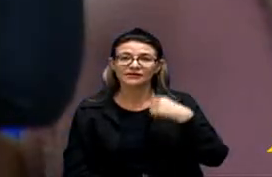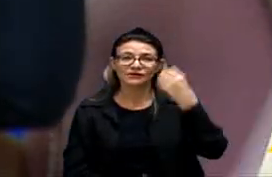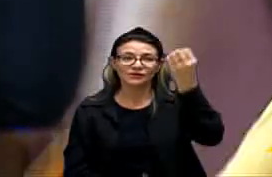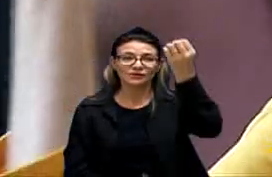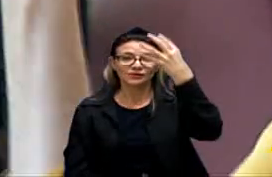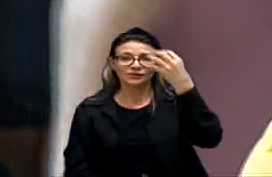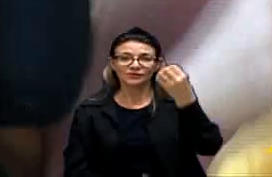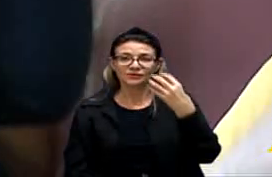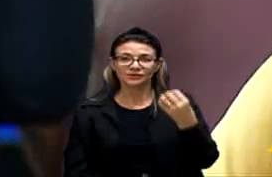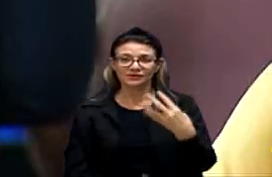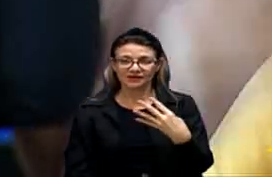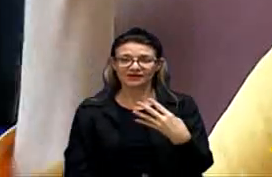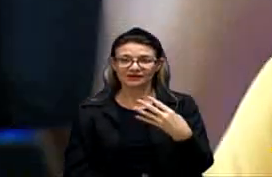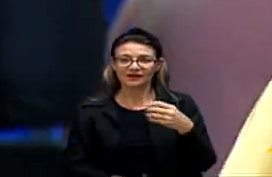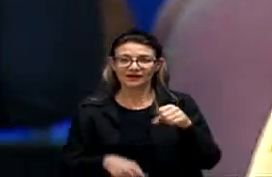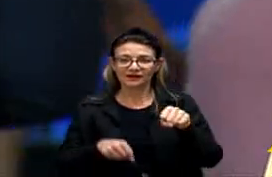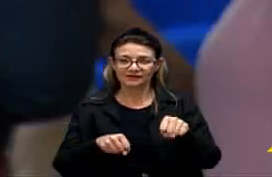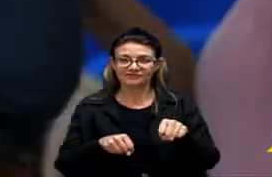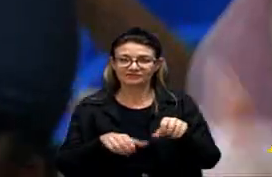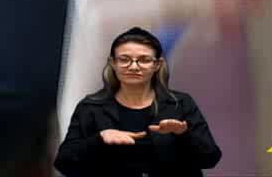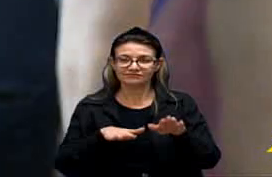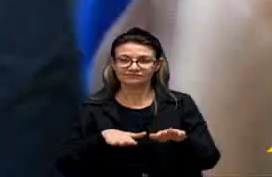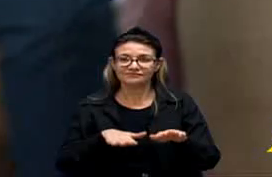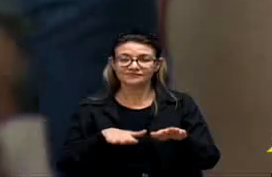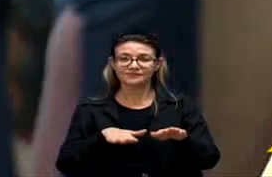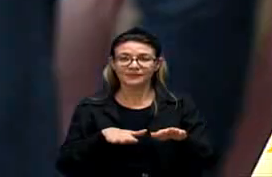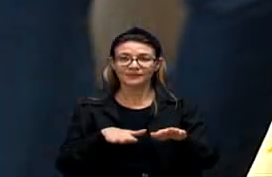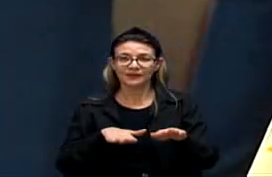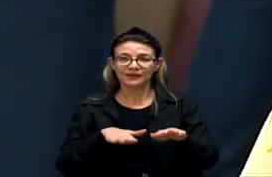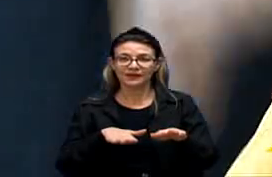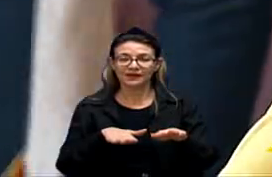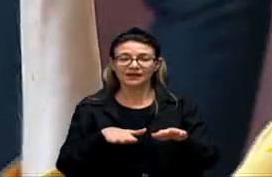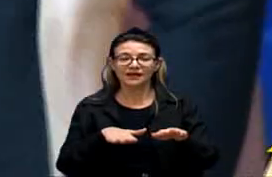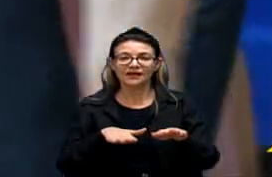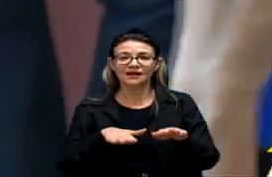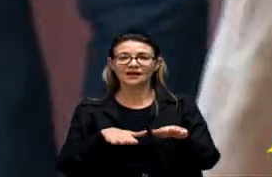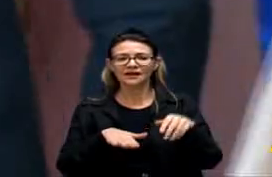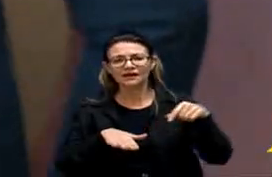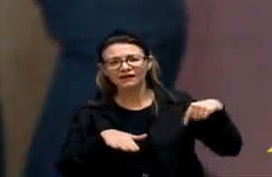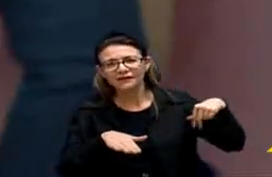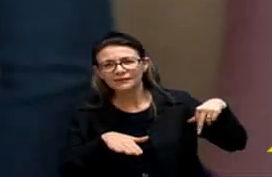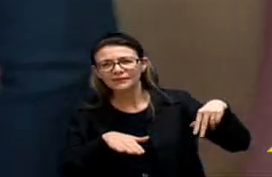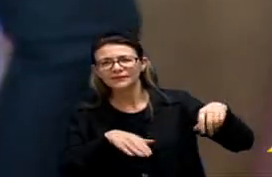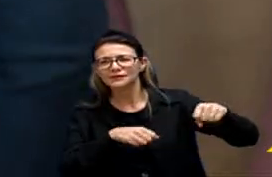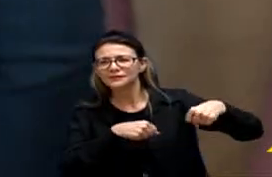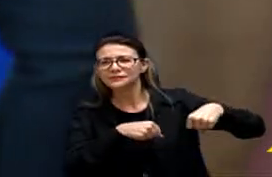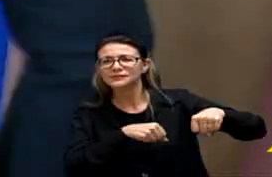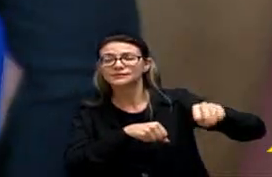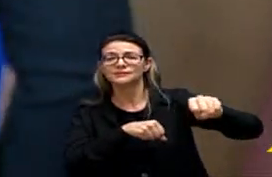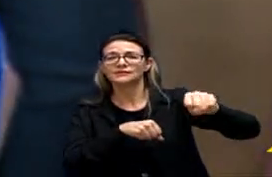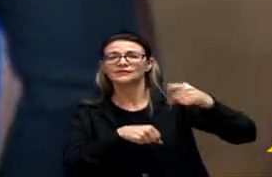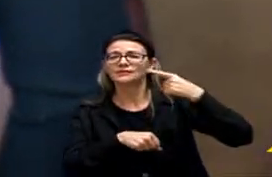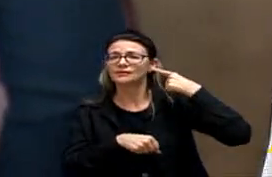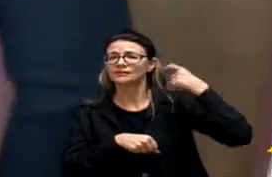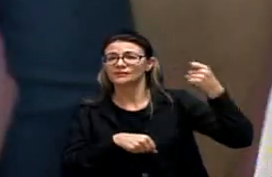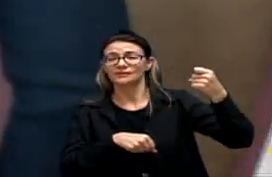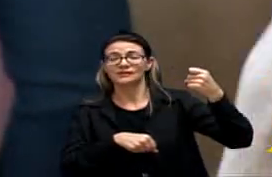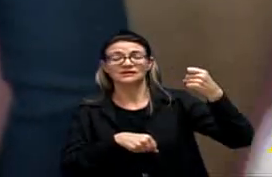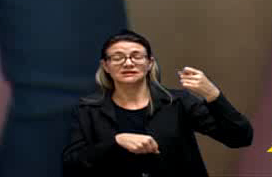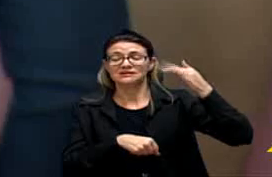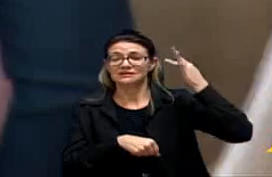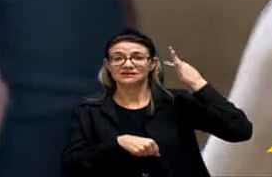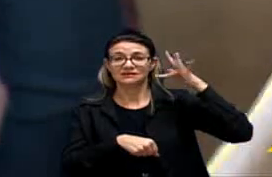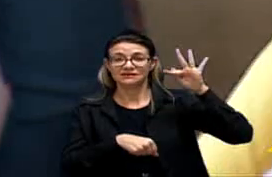gente tá sai de várias reuniões final do dia você tá no trânsito de repente passa aquela moto chega assim a doer e dá